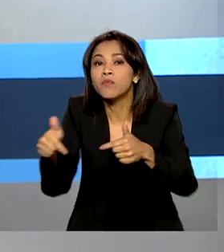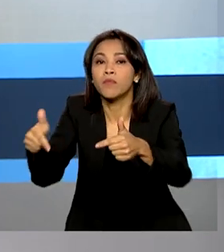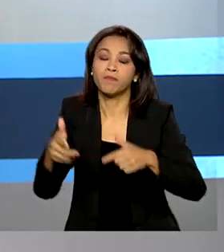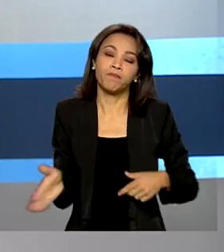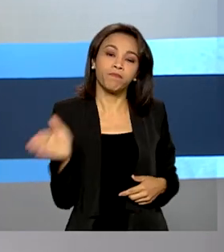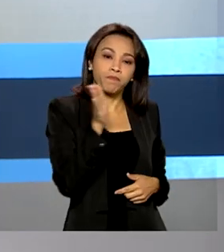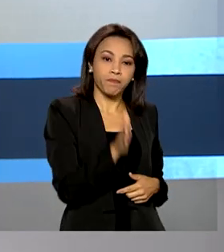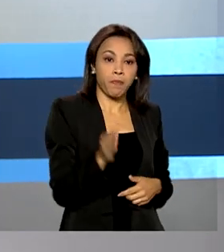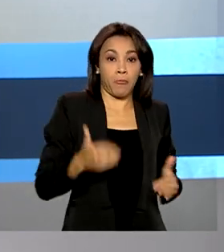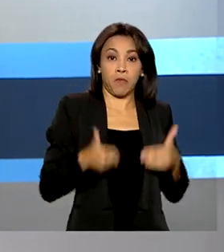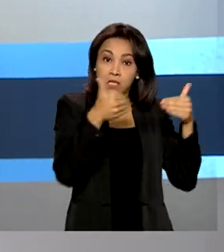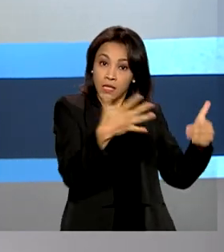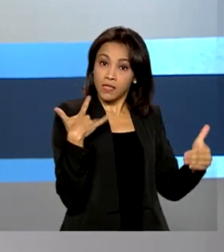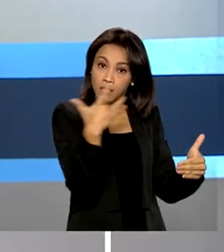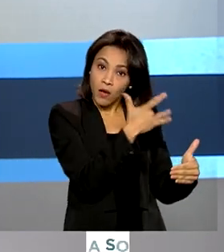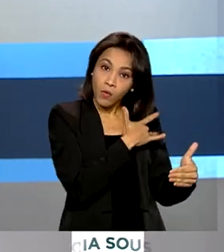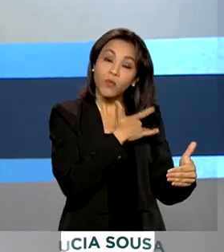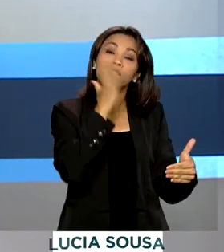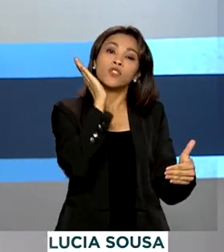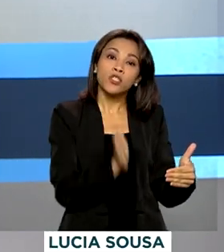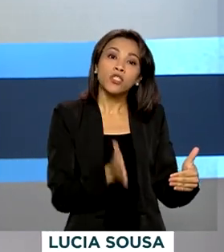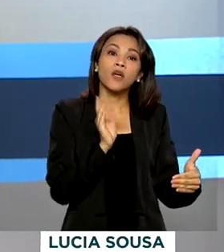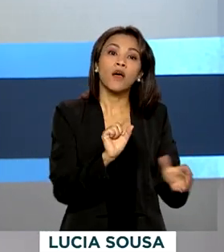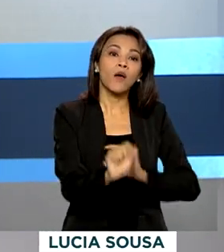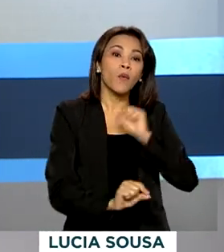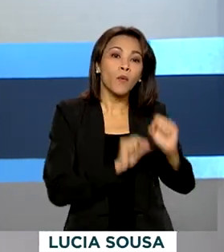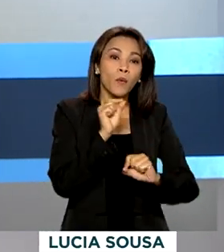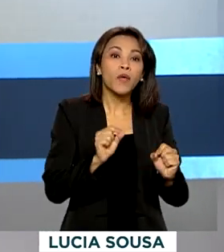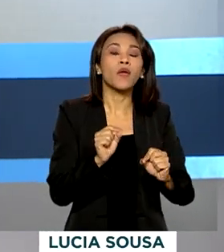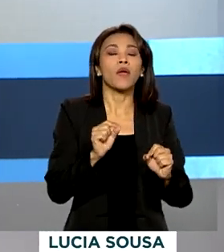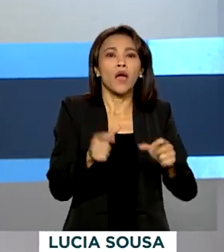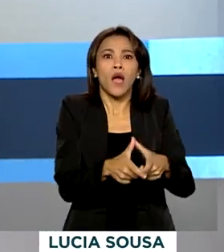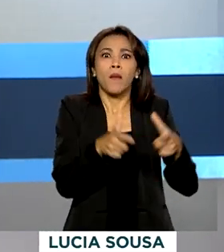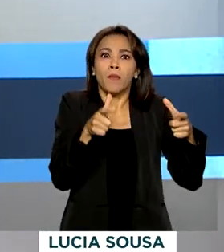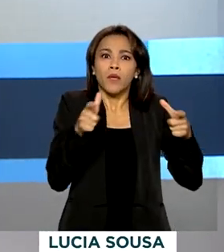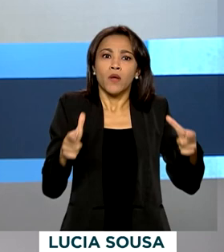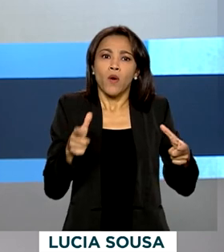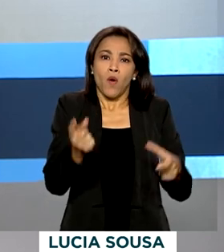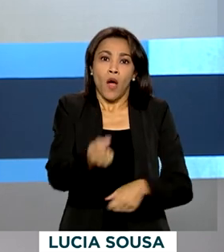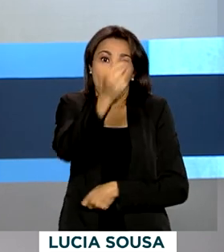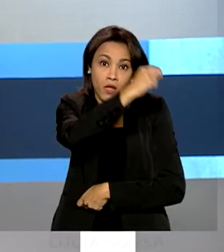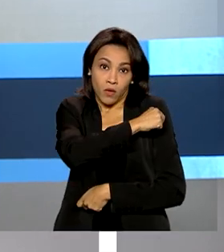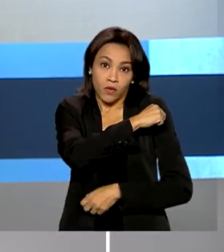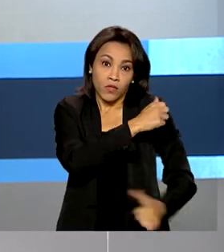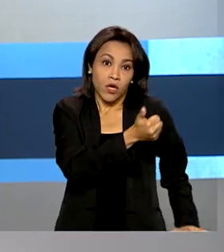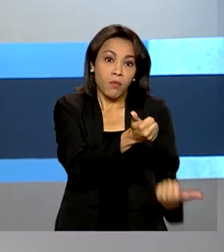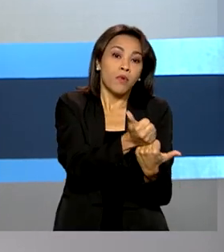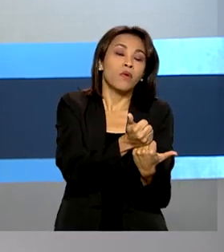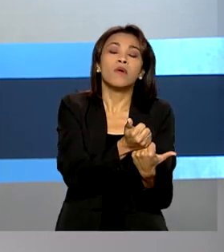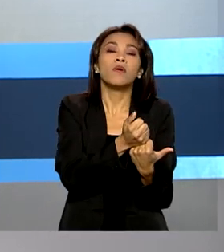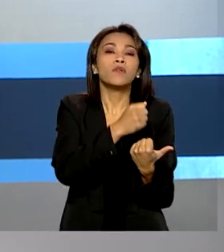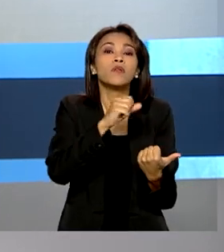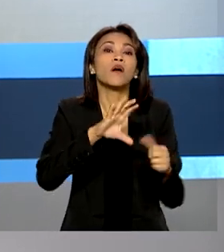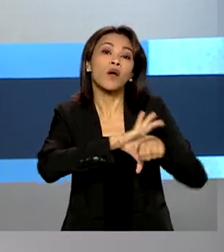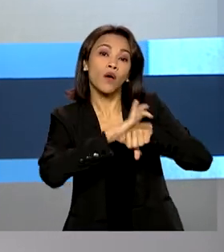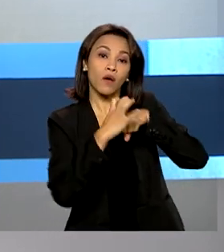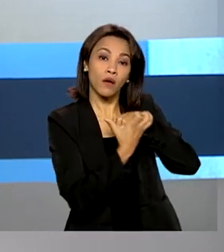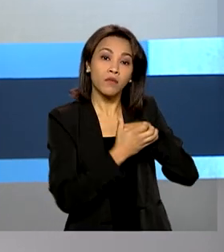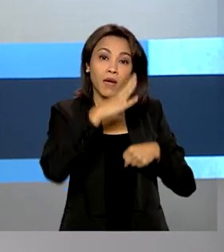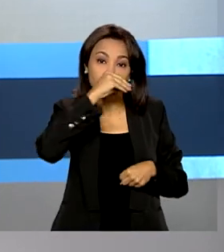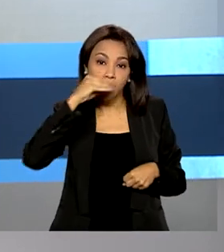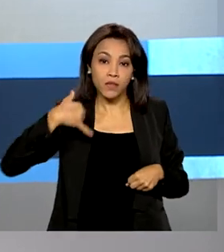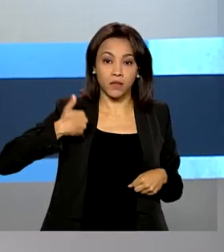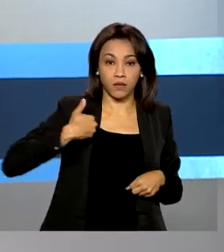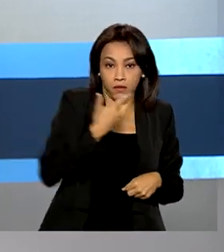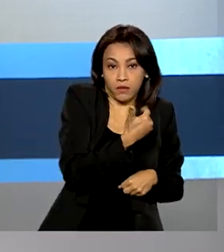E aí olha o Ministério da Saúde ampliou a recomendação da dose de reforço contra a covid-19 para adolescentes entre 12